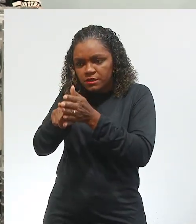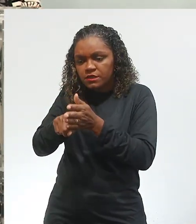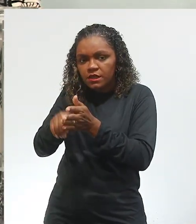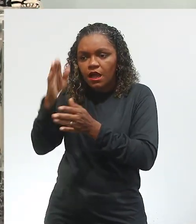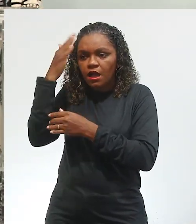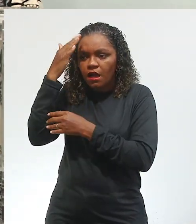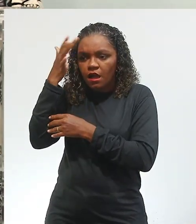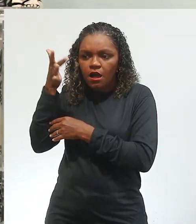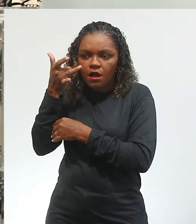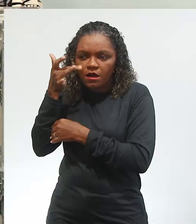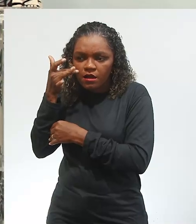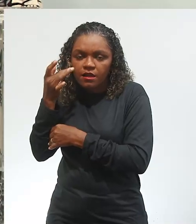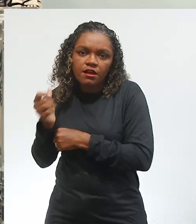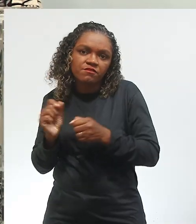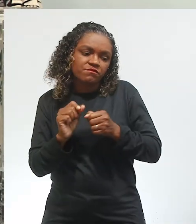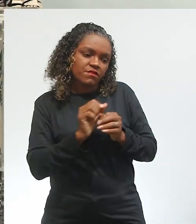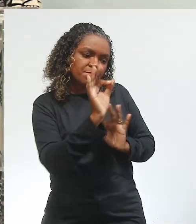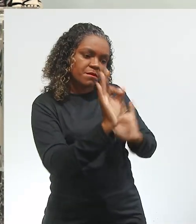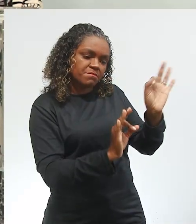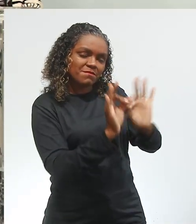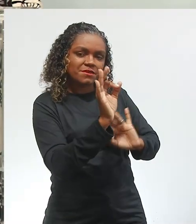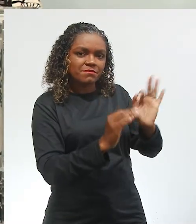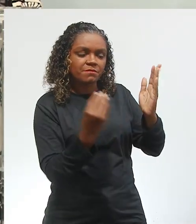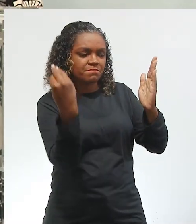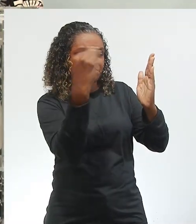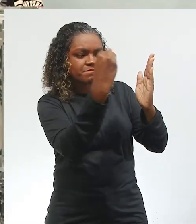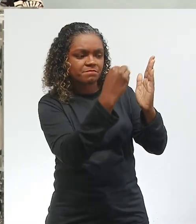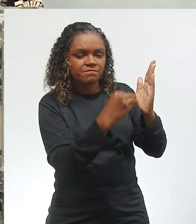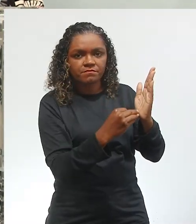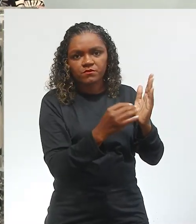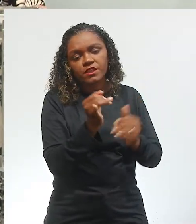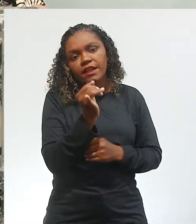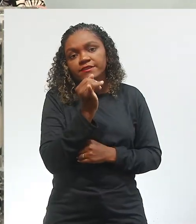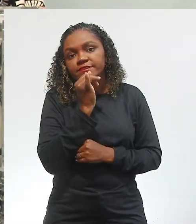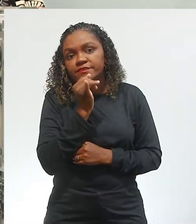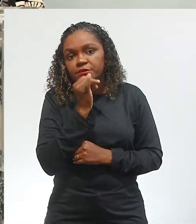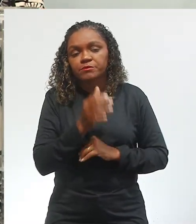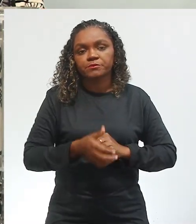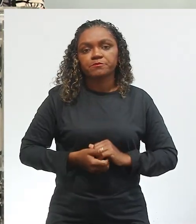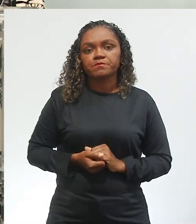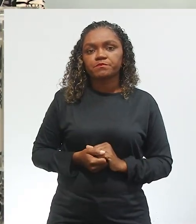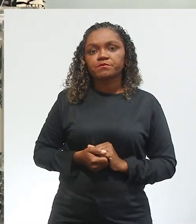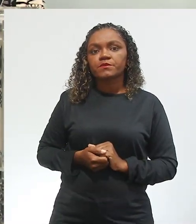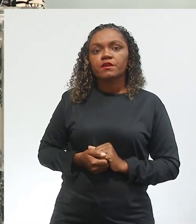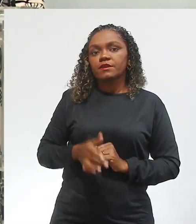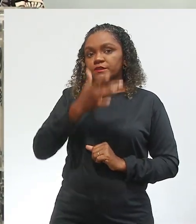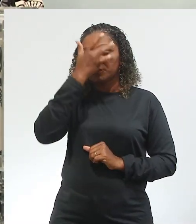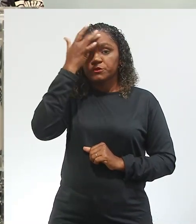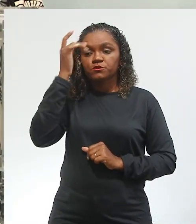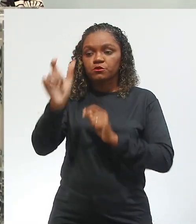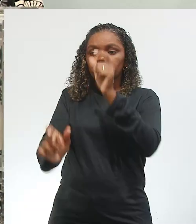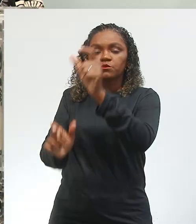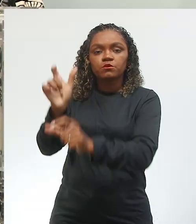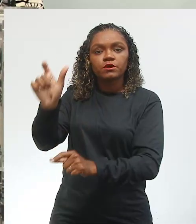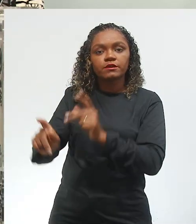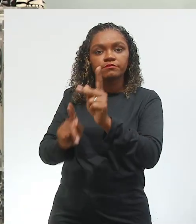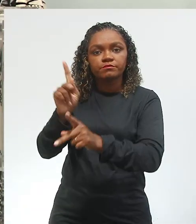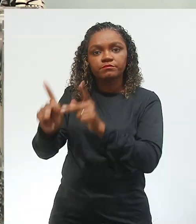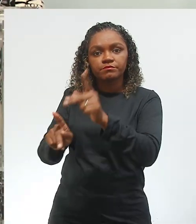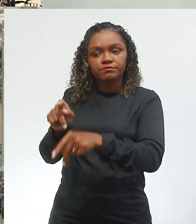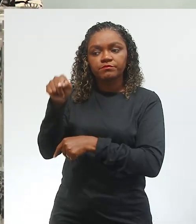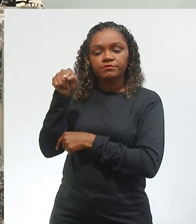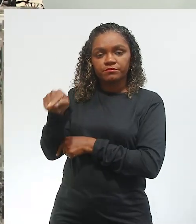fornecem os subsídios para que você consiga fazer um bom plano de marketing. Saber como que aquele público, aquele